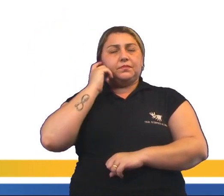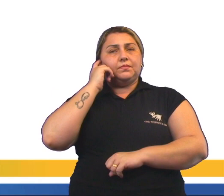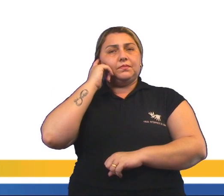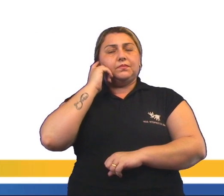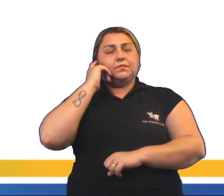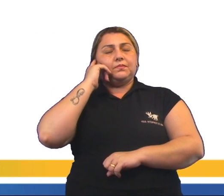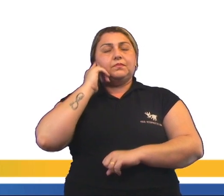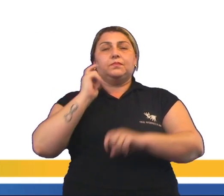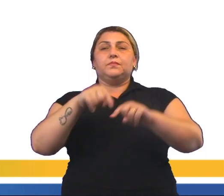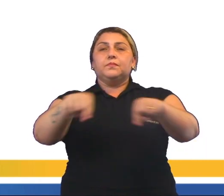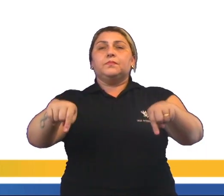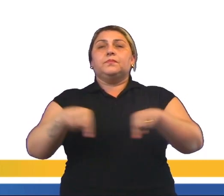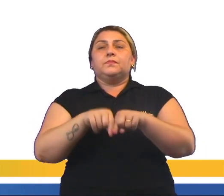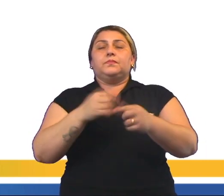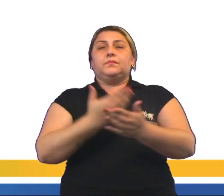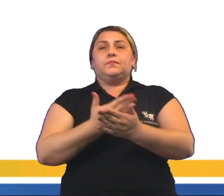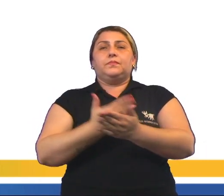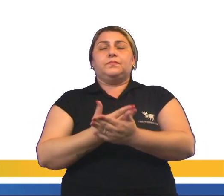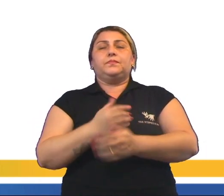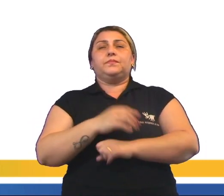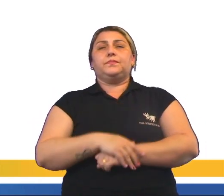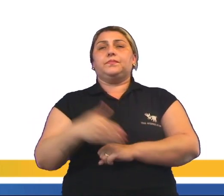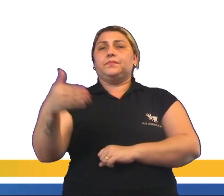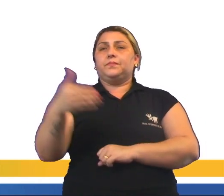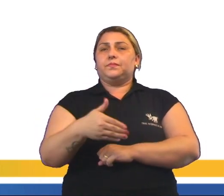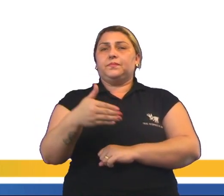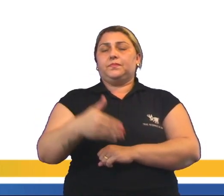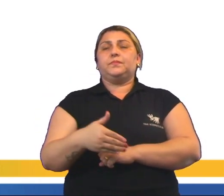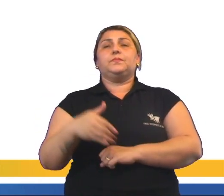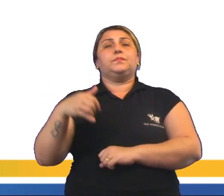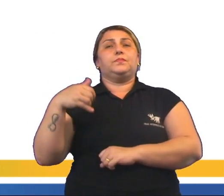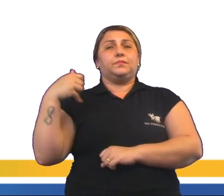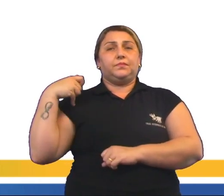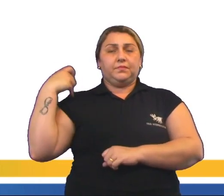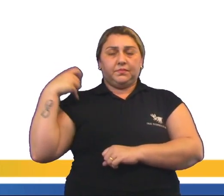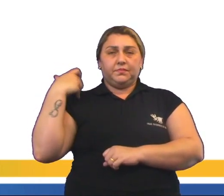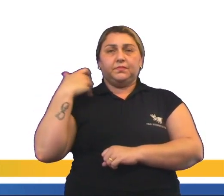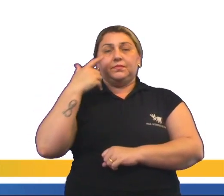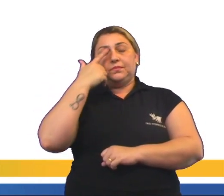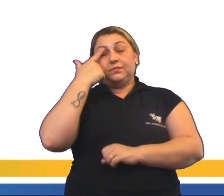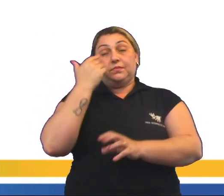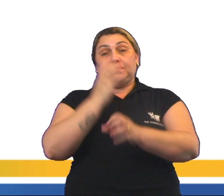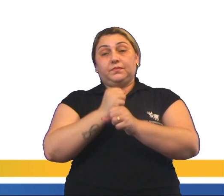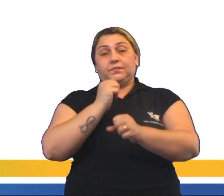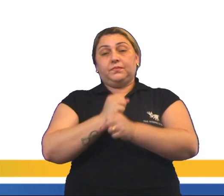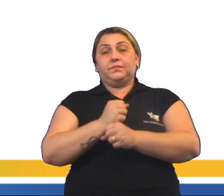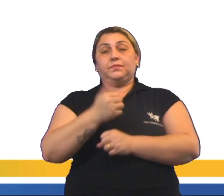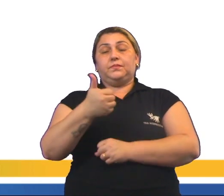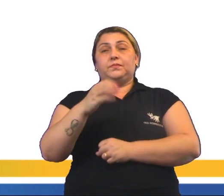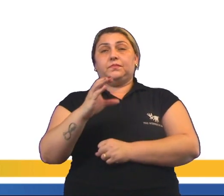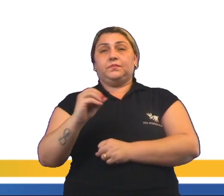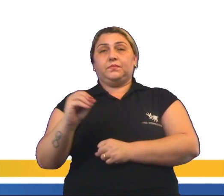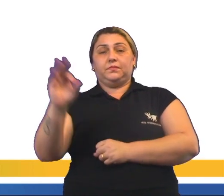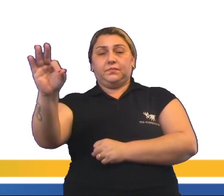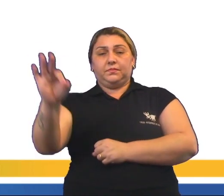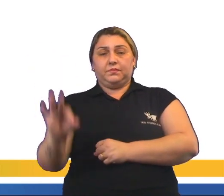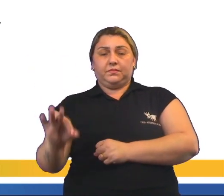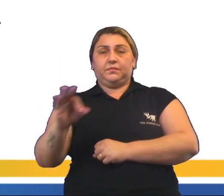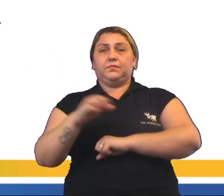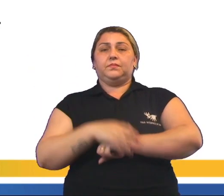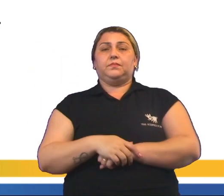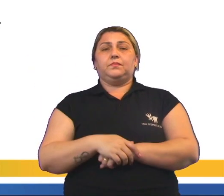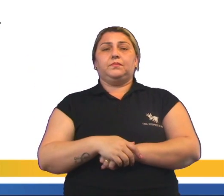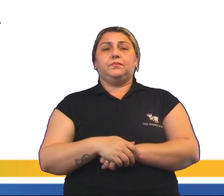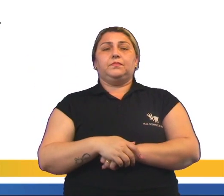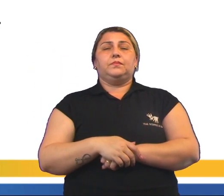porcentagem, cada classe, tá? A frequência e com idade. Nós chegando a um total de 100%.